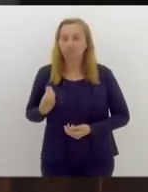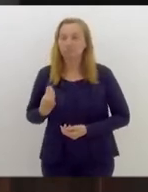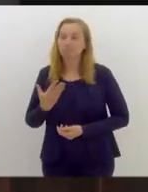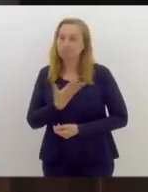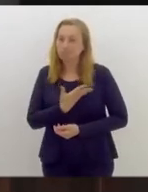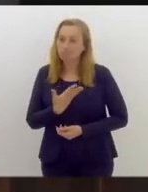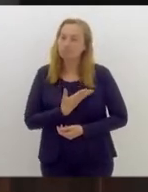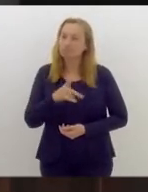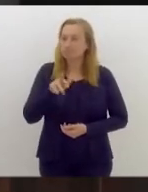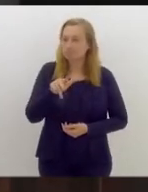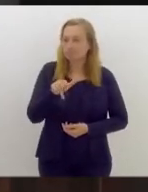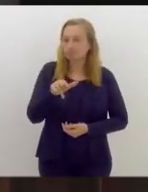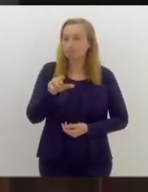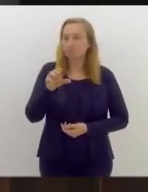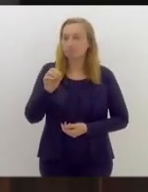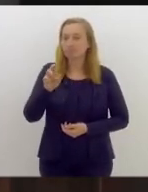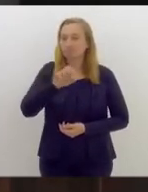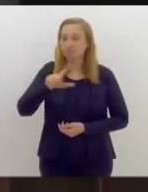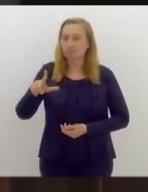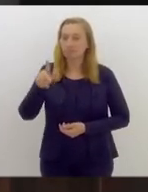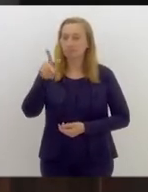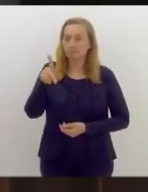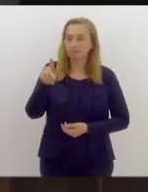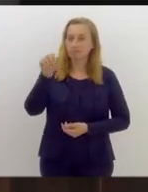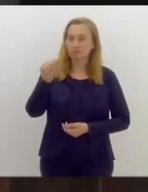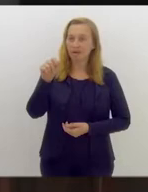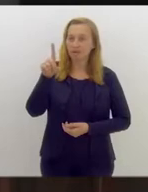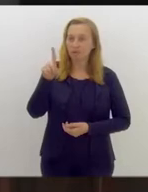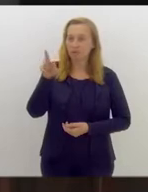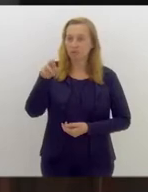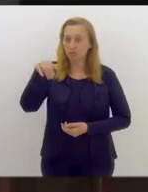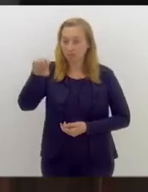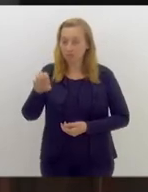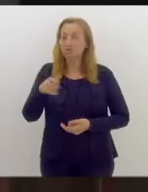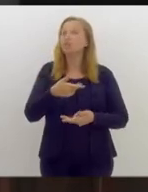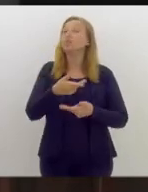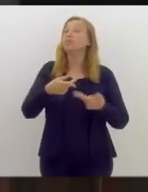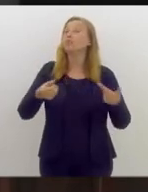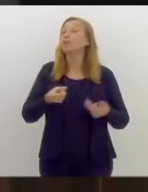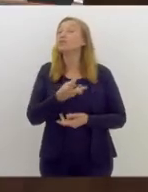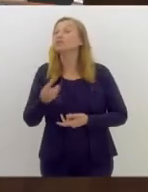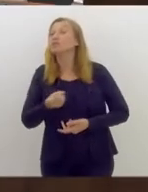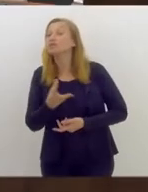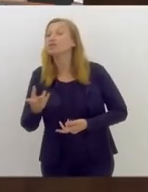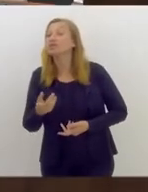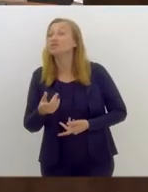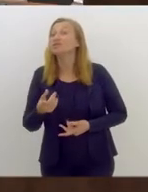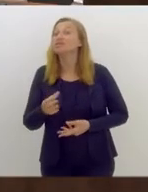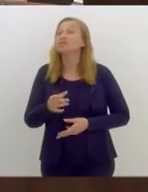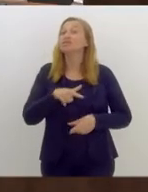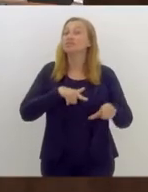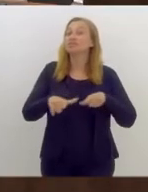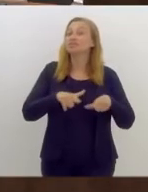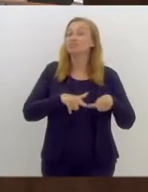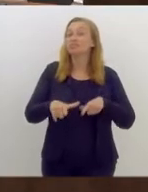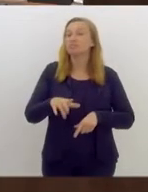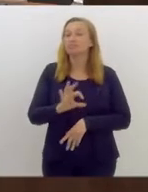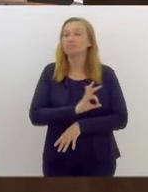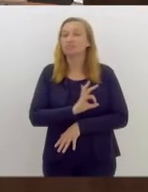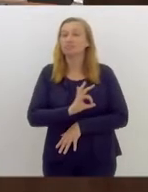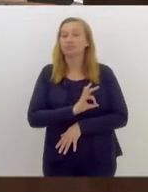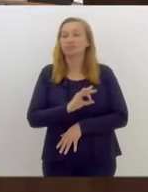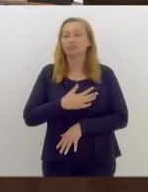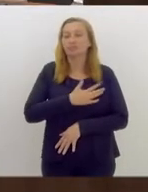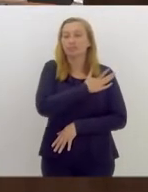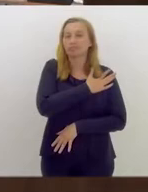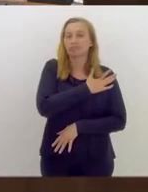meu amigo, irmão, o Coronel Padoni. Quantas e quantas vezes trabalhamos nessa Polícia Militar, e o